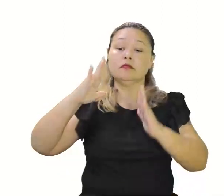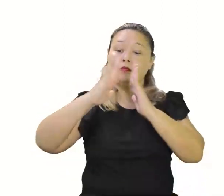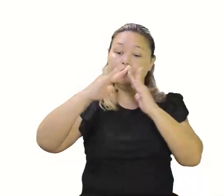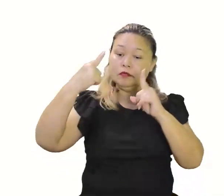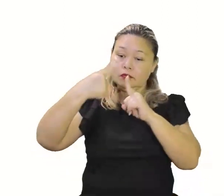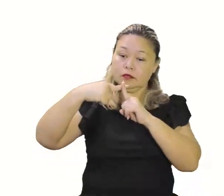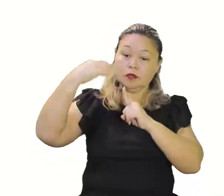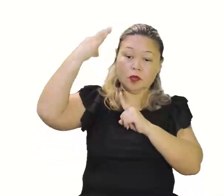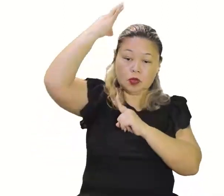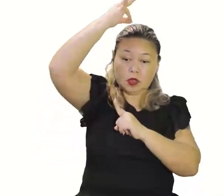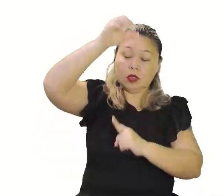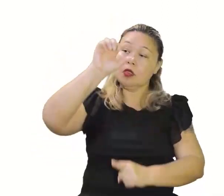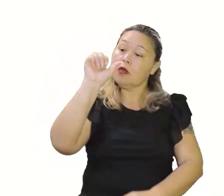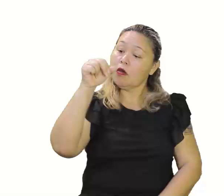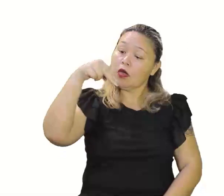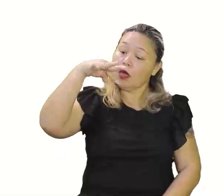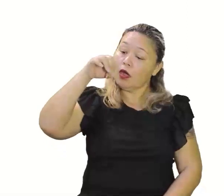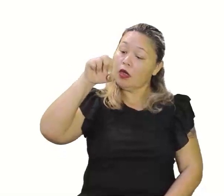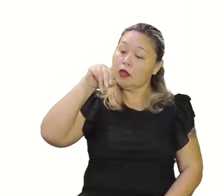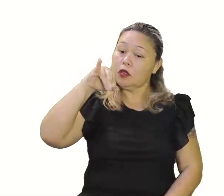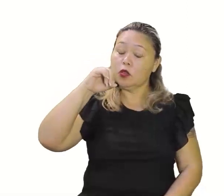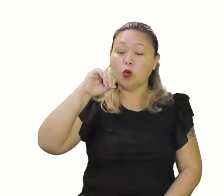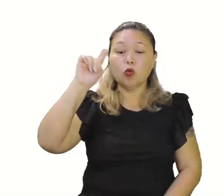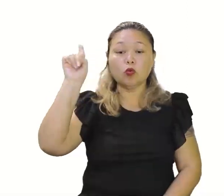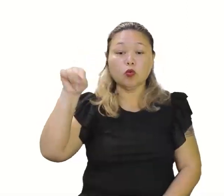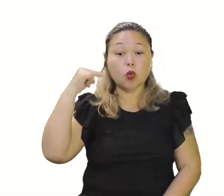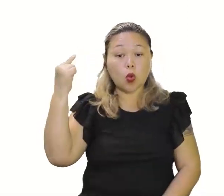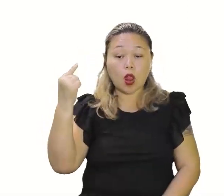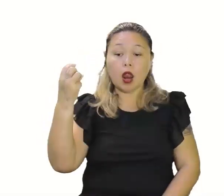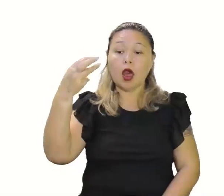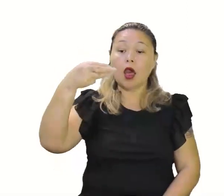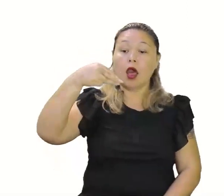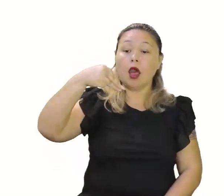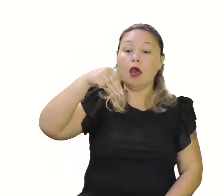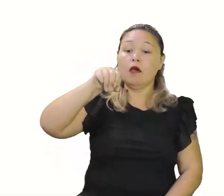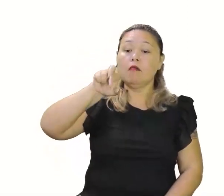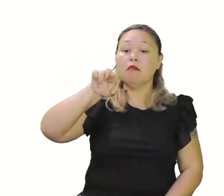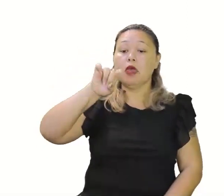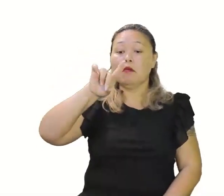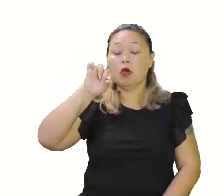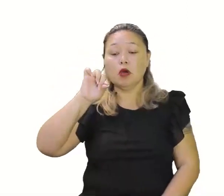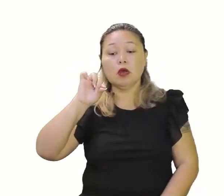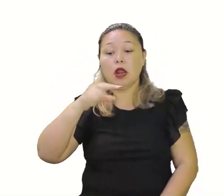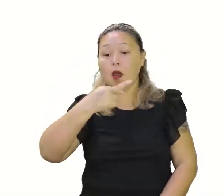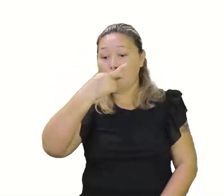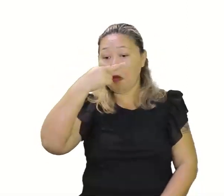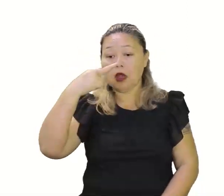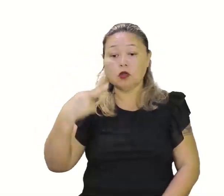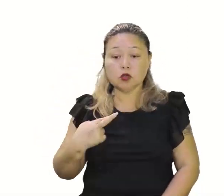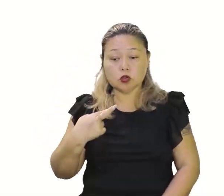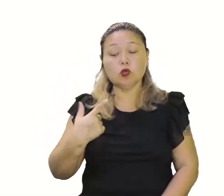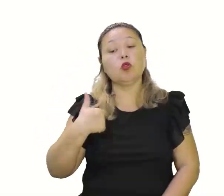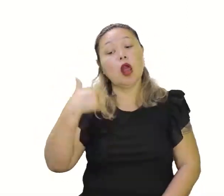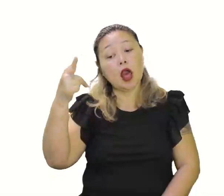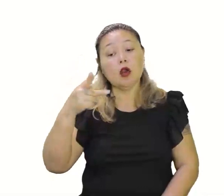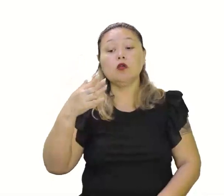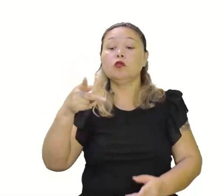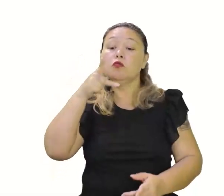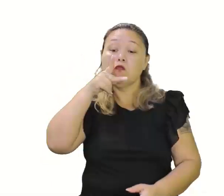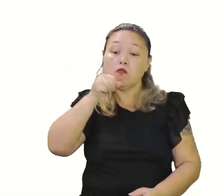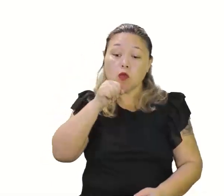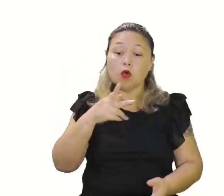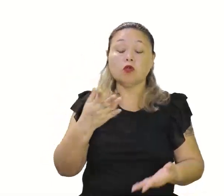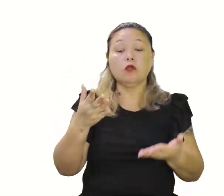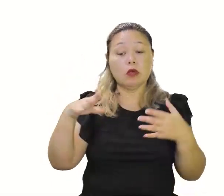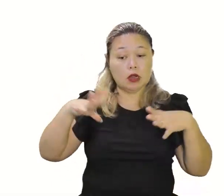Antônio, né? Lá no Memorial Marechal Rondon, onde Porto Velho começou, que a gente já falou para vocês aqui. Então, quando